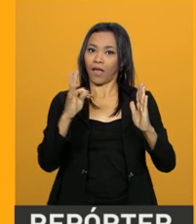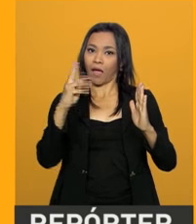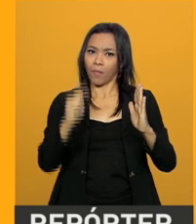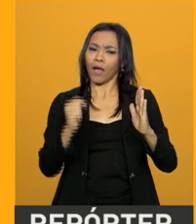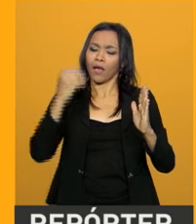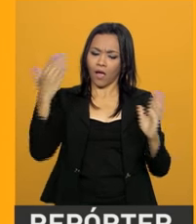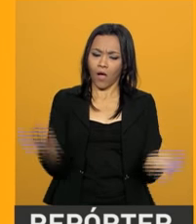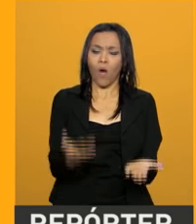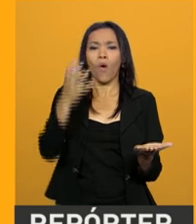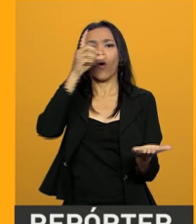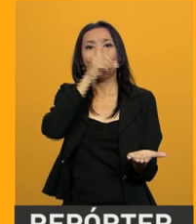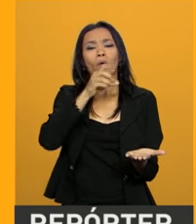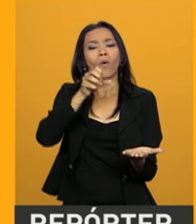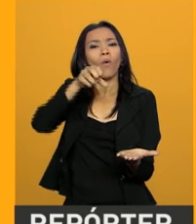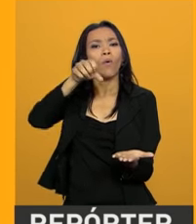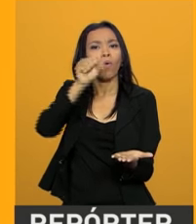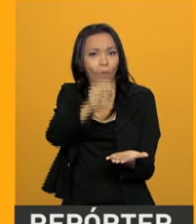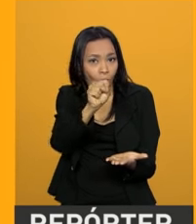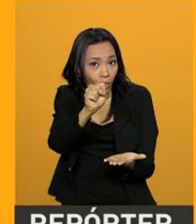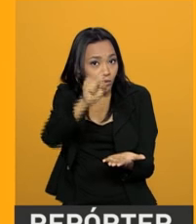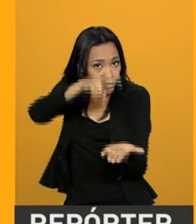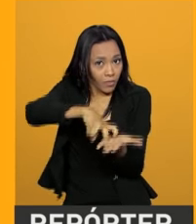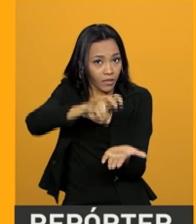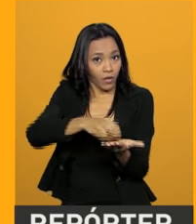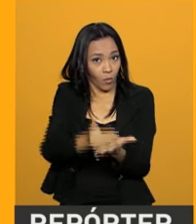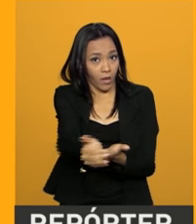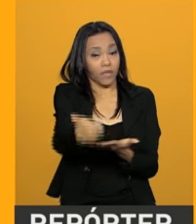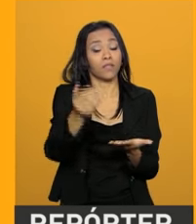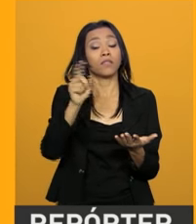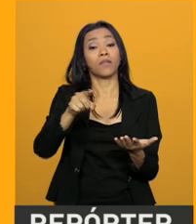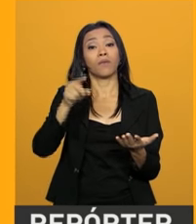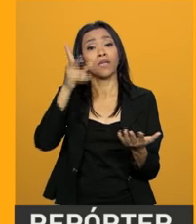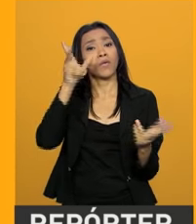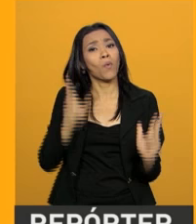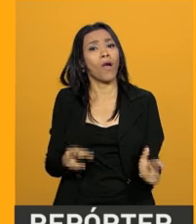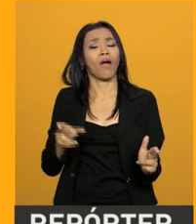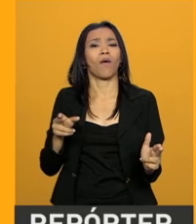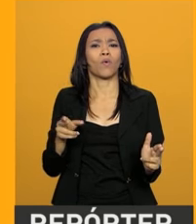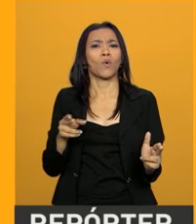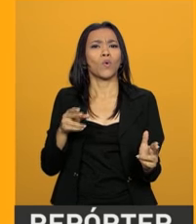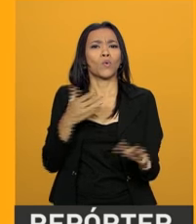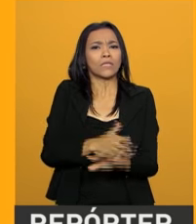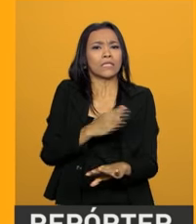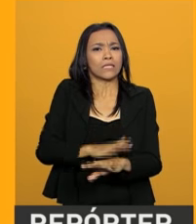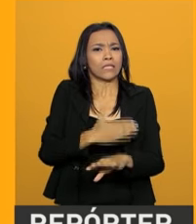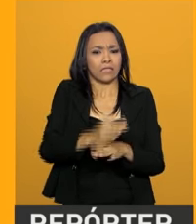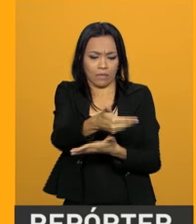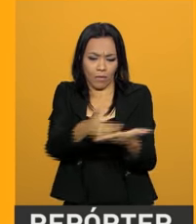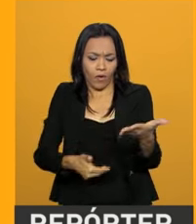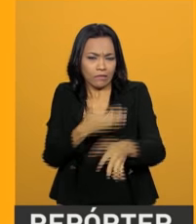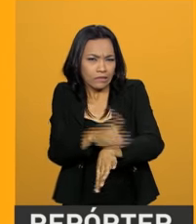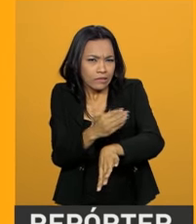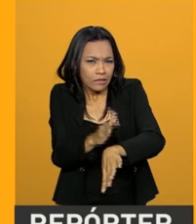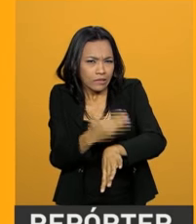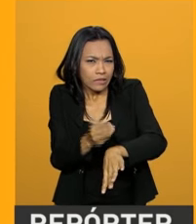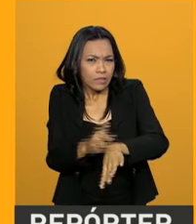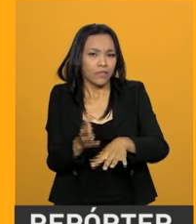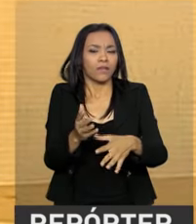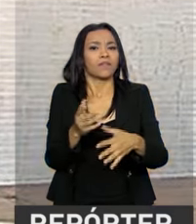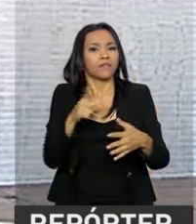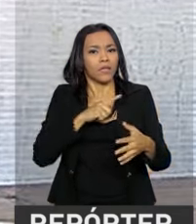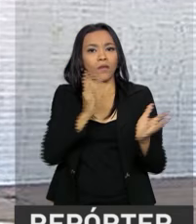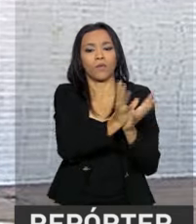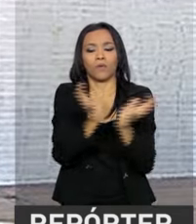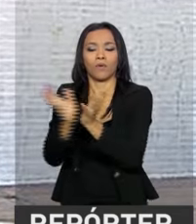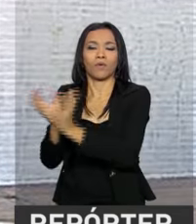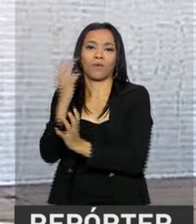das 8 horas da manhã. Assim como na avaliação nacional, eh, o simulado vai trazer aí questões divididas